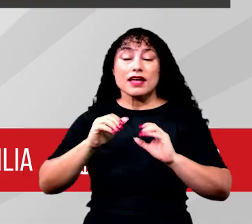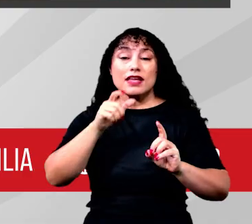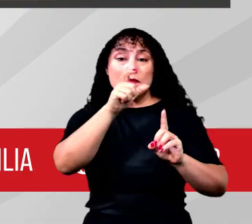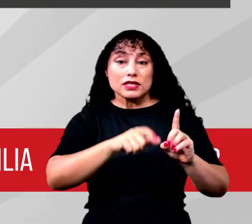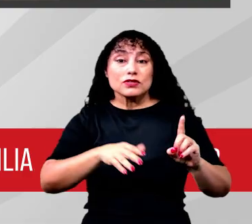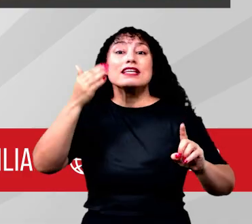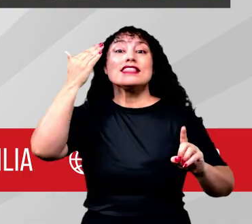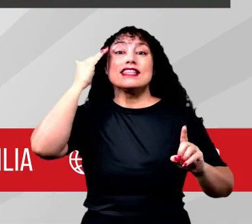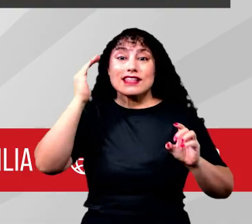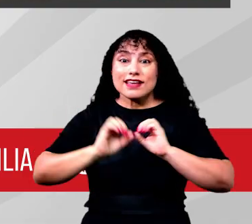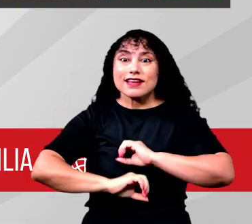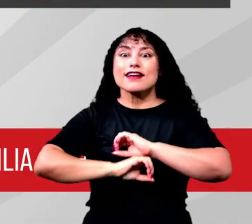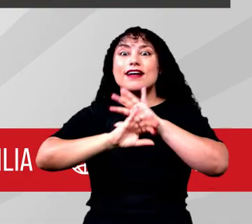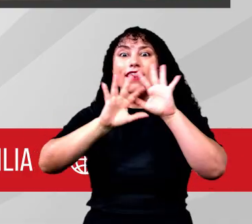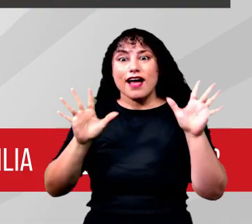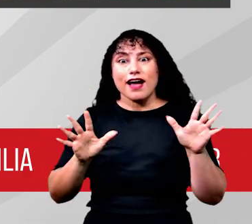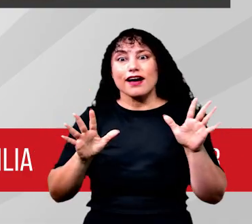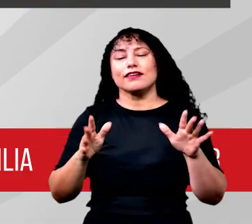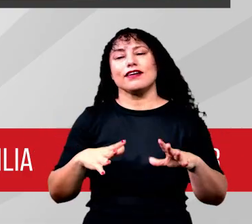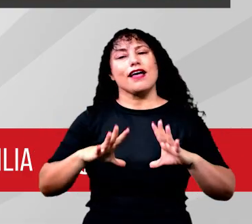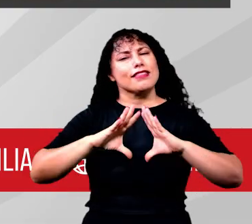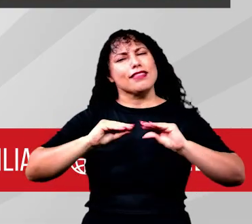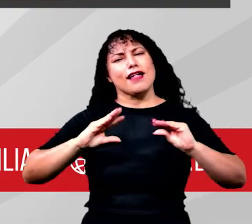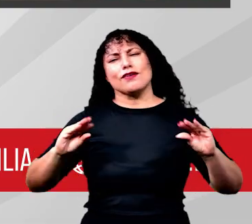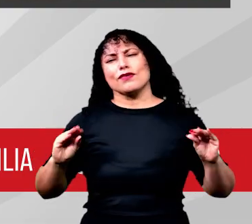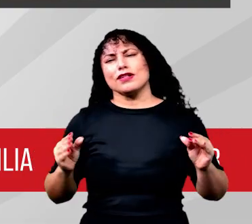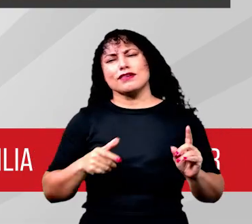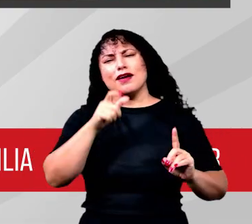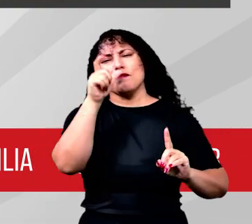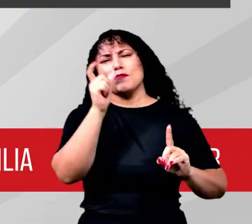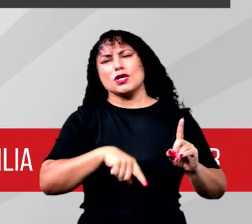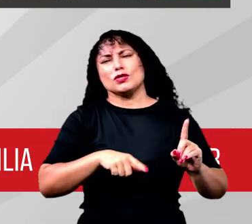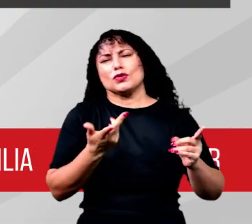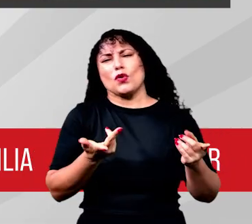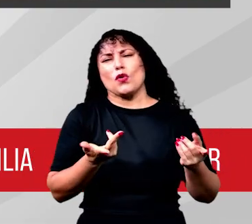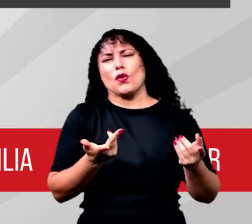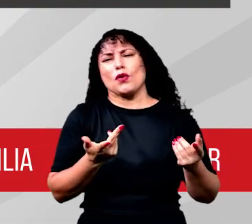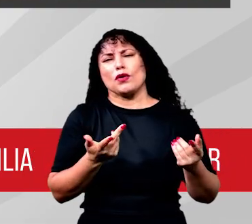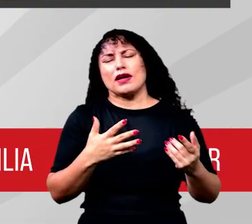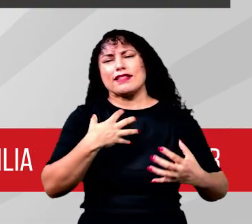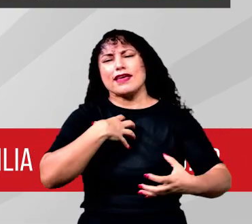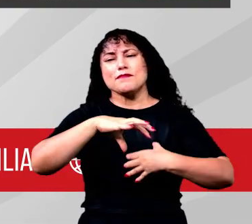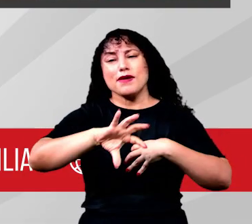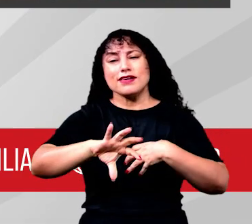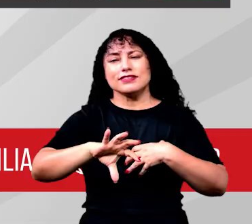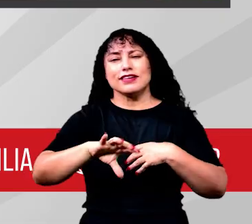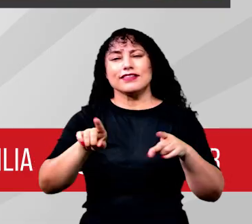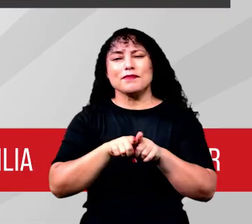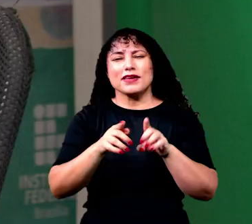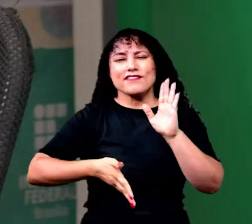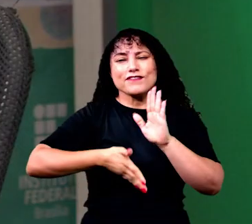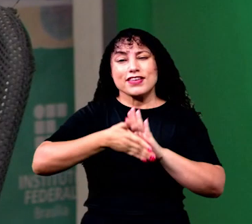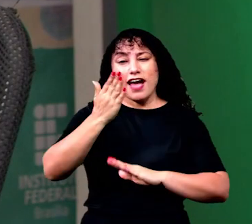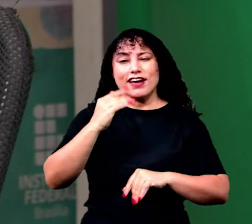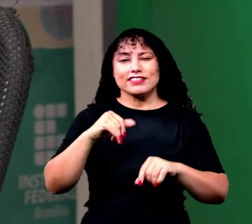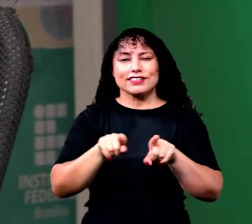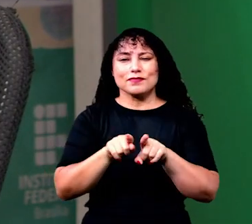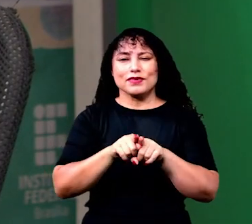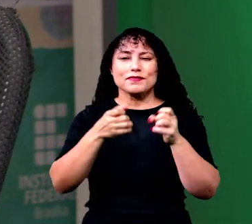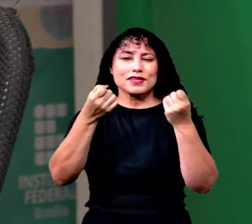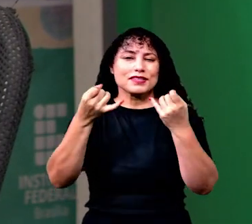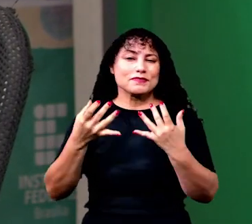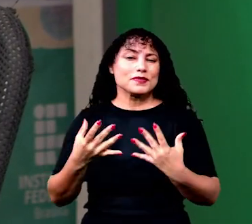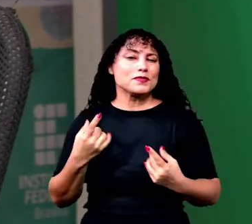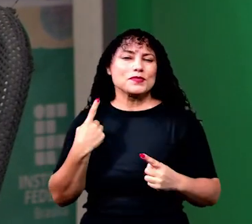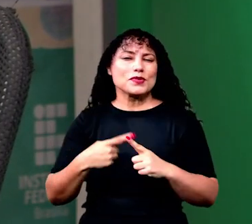comunicando e a outra pessoa conseguir entender, é bem mais tranquilo, porque a outra pessoa vem muito da empatia também quando a pessoa viaja, né, eu digo